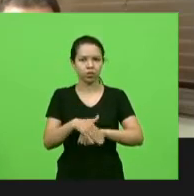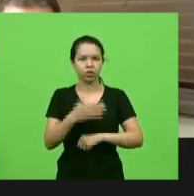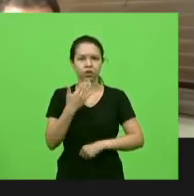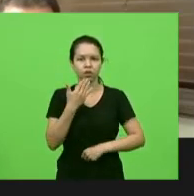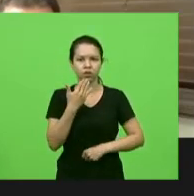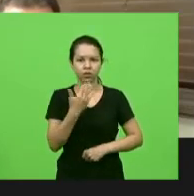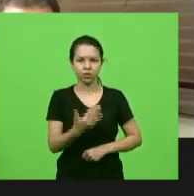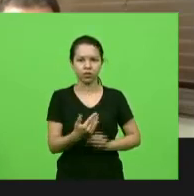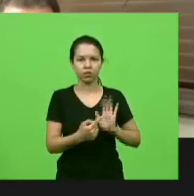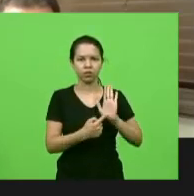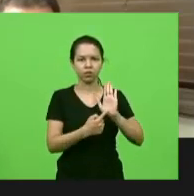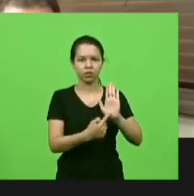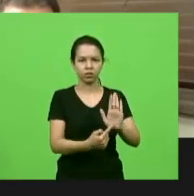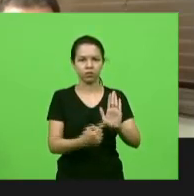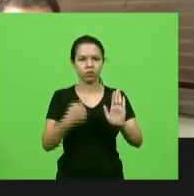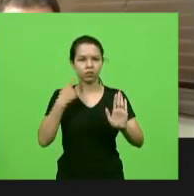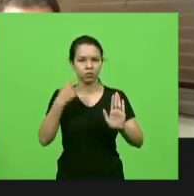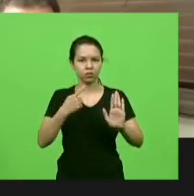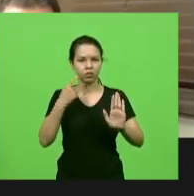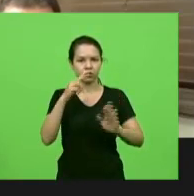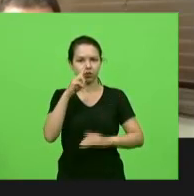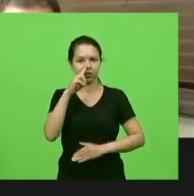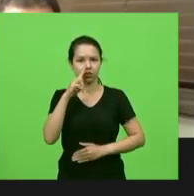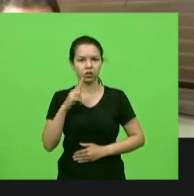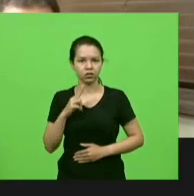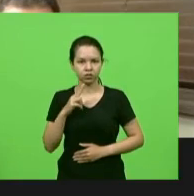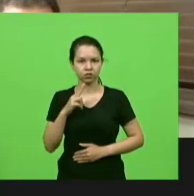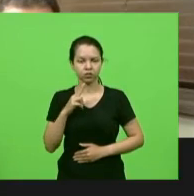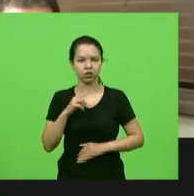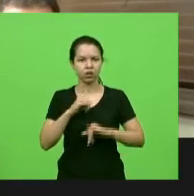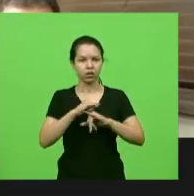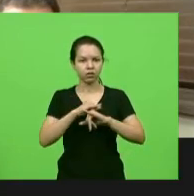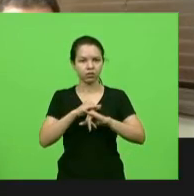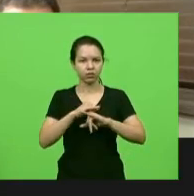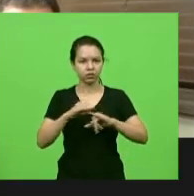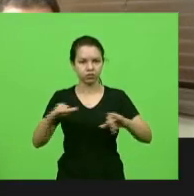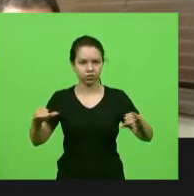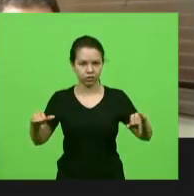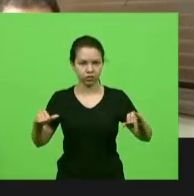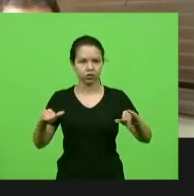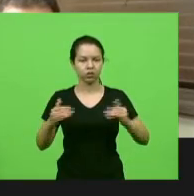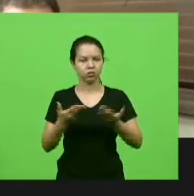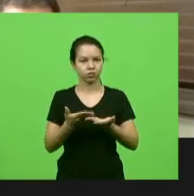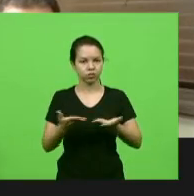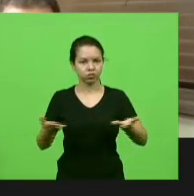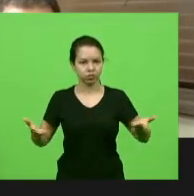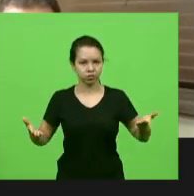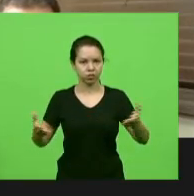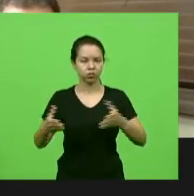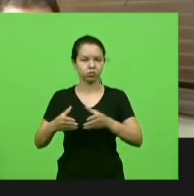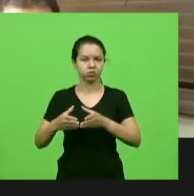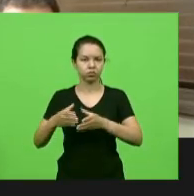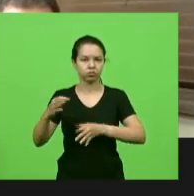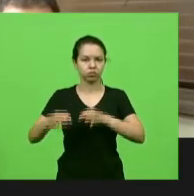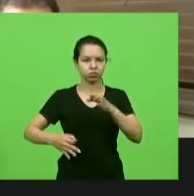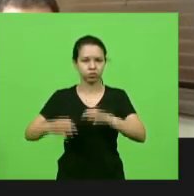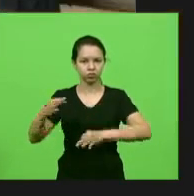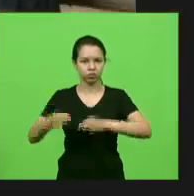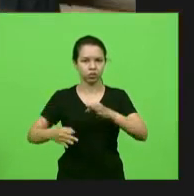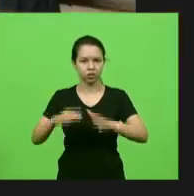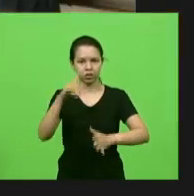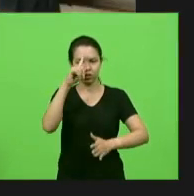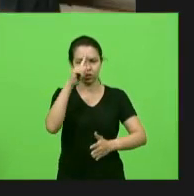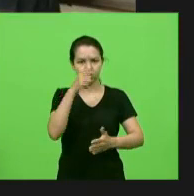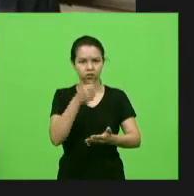apresentado pelo deputado Ivan Nats, e eu comunico à corte, comunico ao colegiado a decisão monocrática